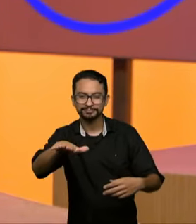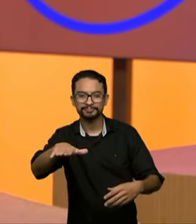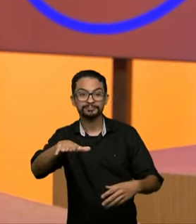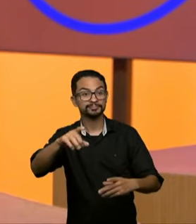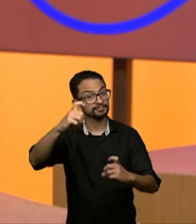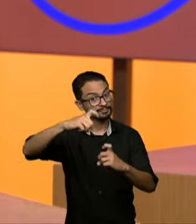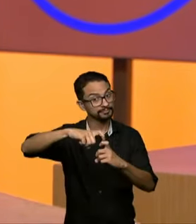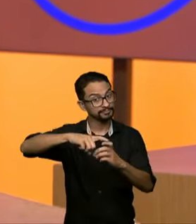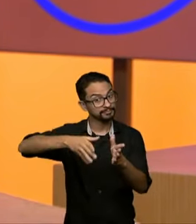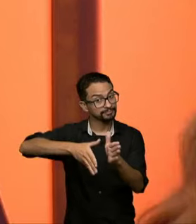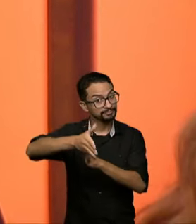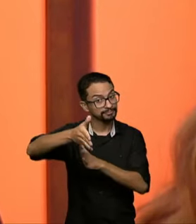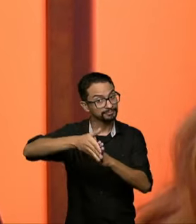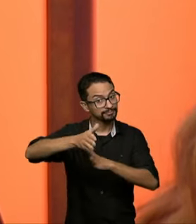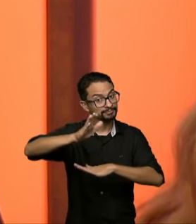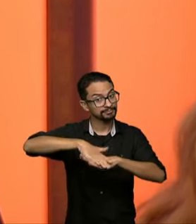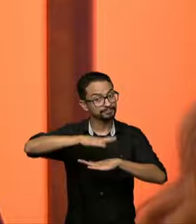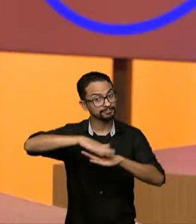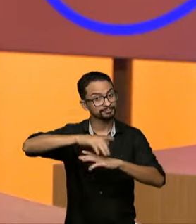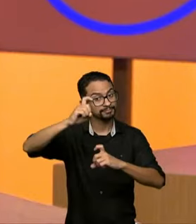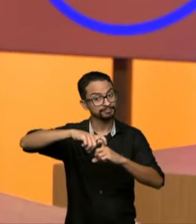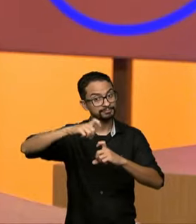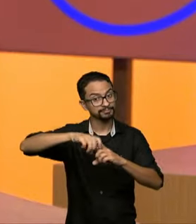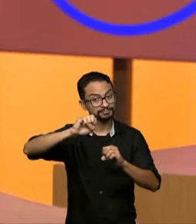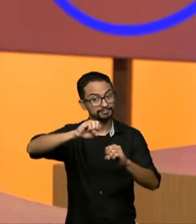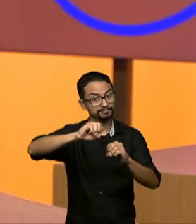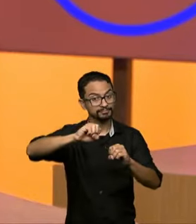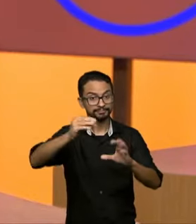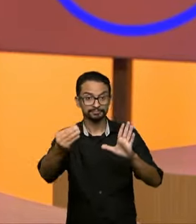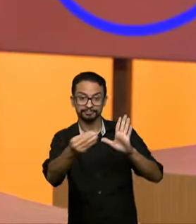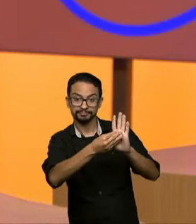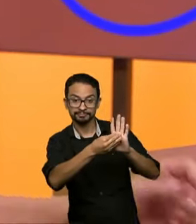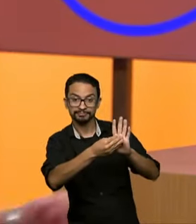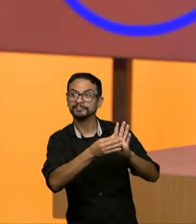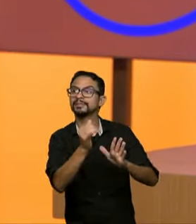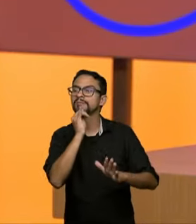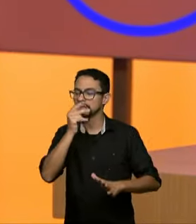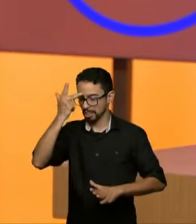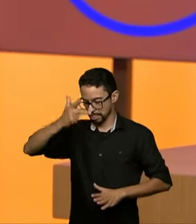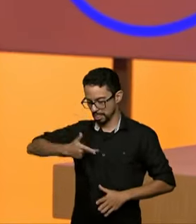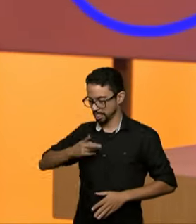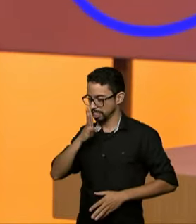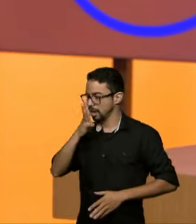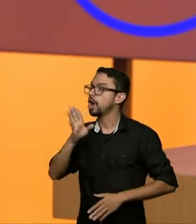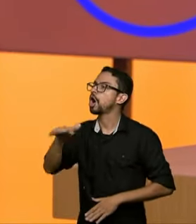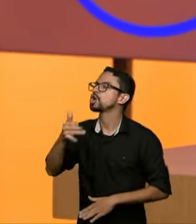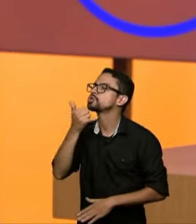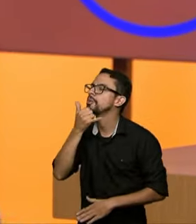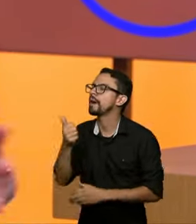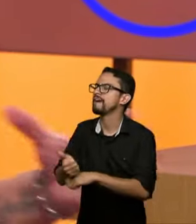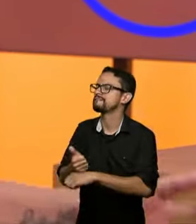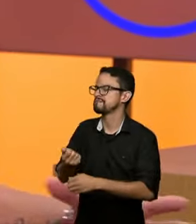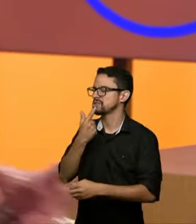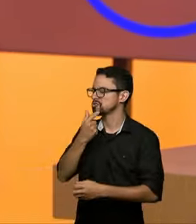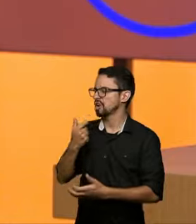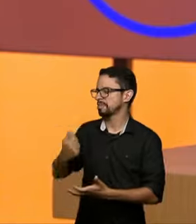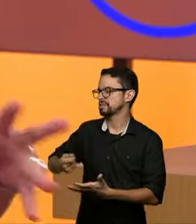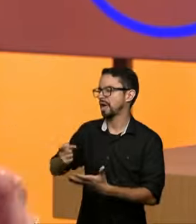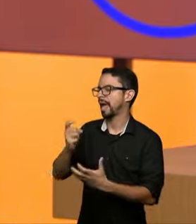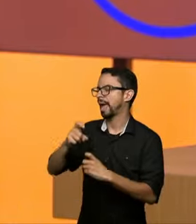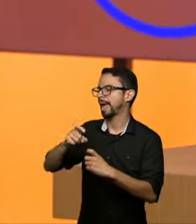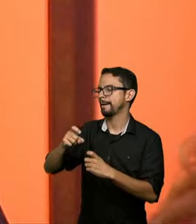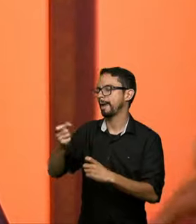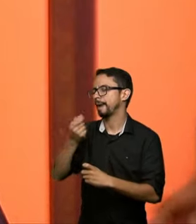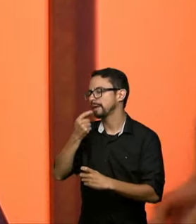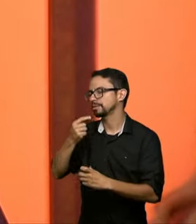orientação médica, receita médica e orientação médica. Não dá para chegar na farmácia e falar para o farmacêutico me dá aqui, que eu sou meu compadre, meu irmão. Nem